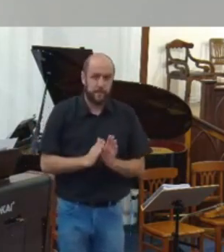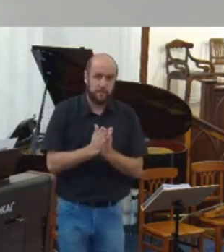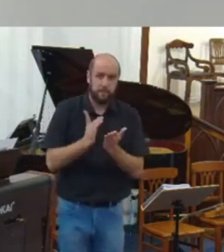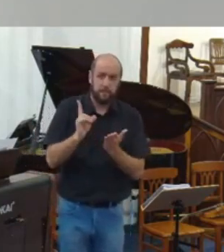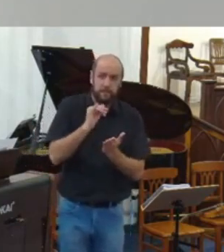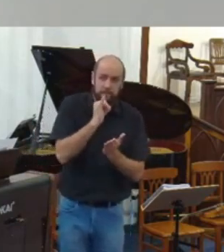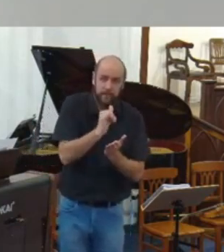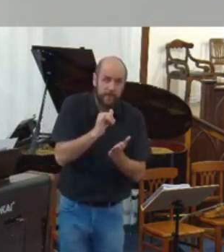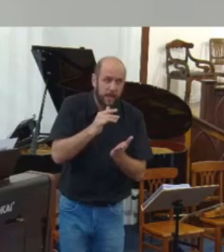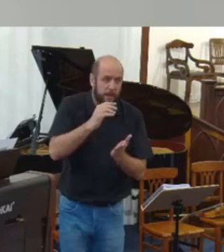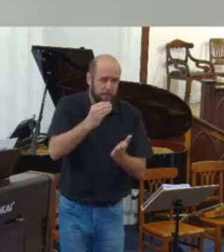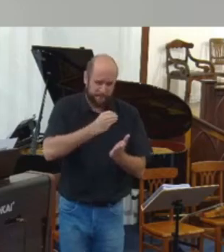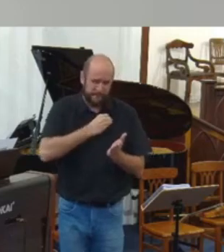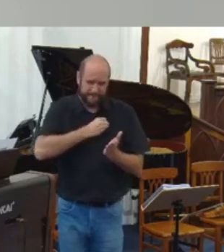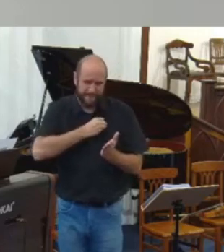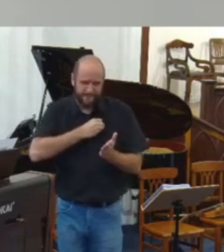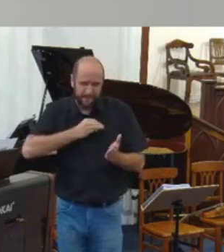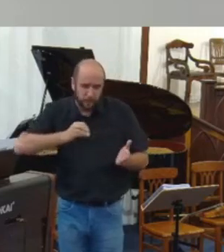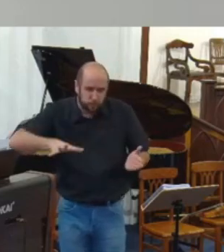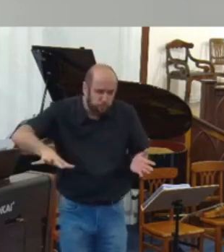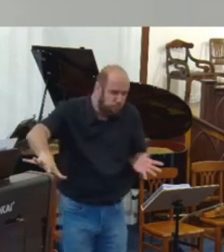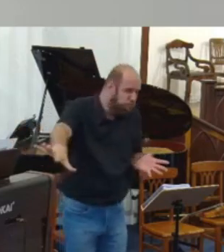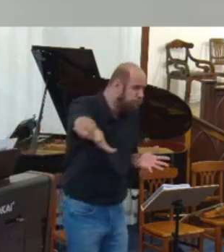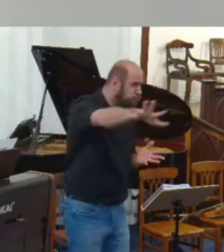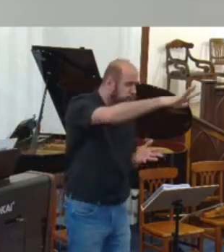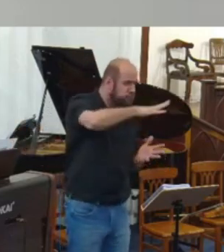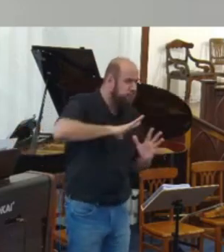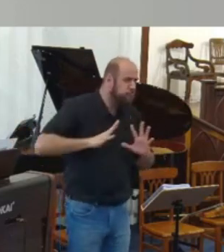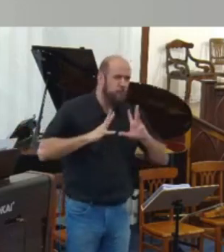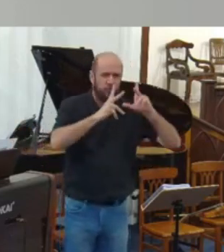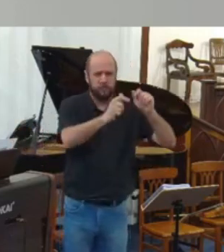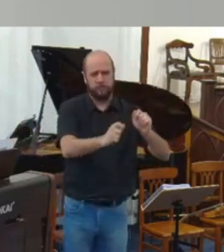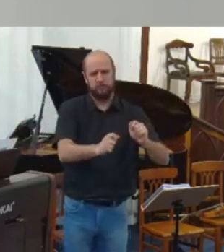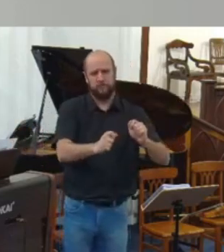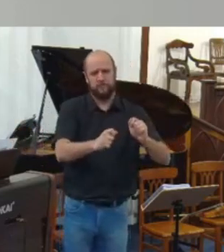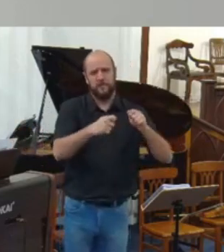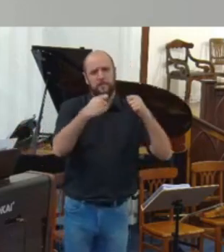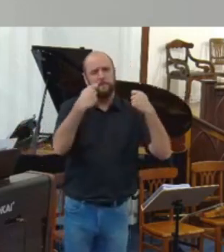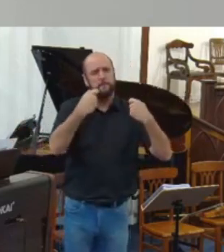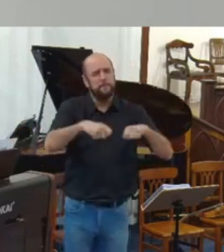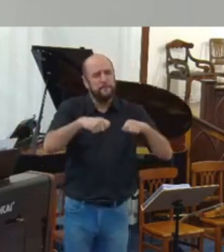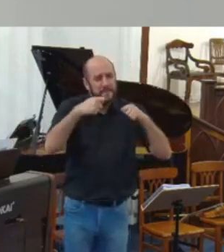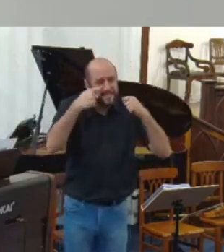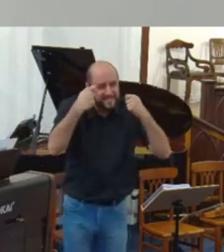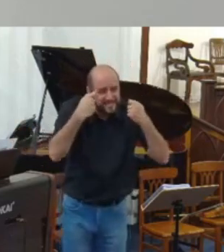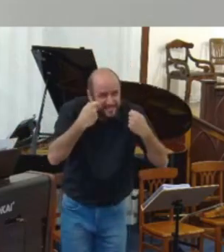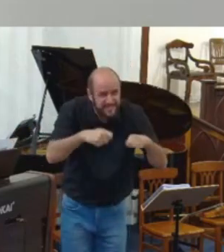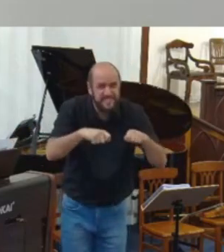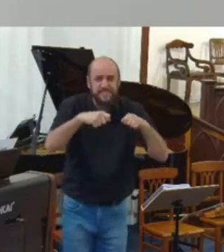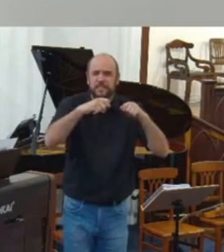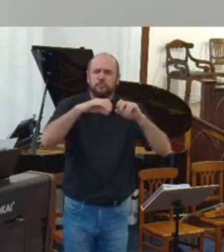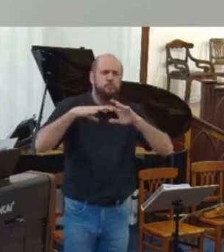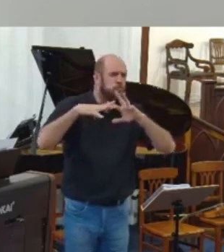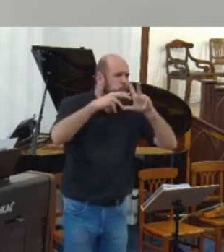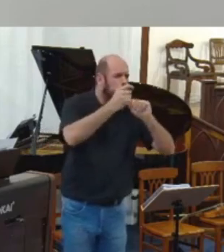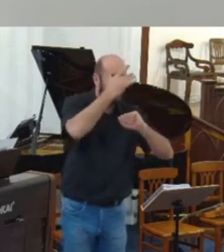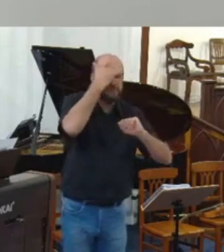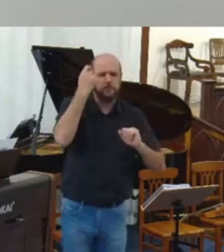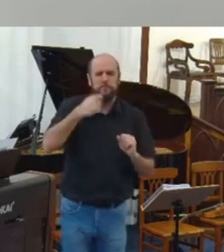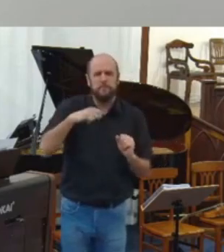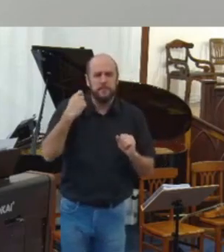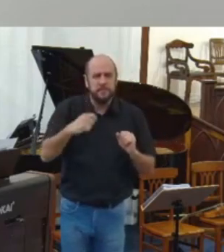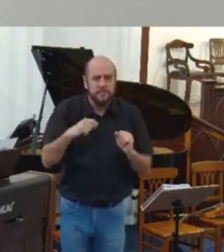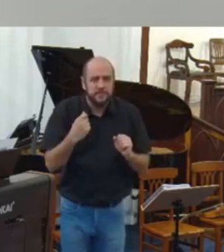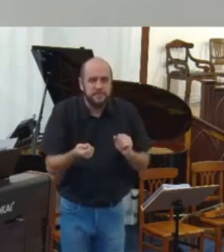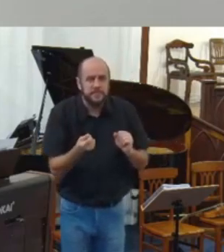homens pecaram e carecem de alguma coisa. Essas pessoas precisam de